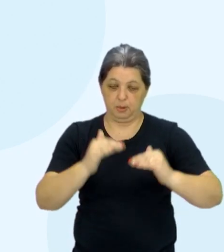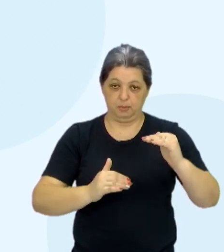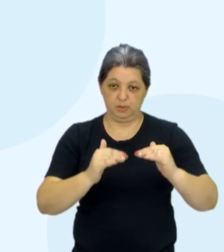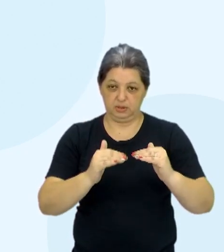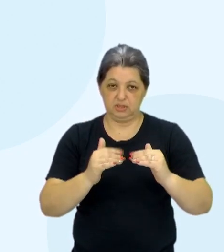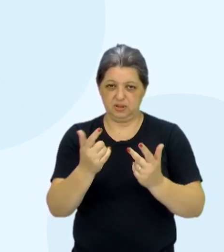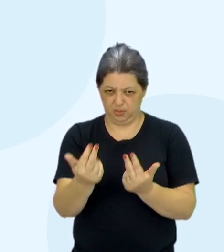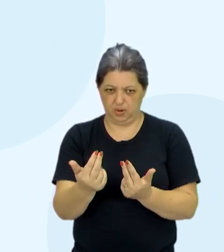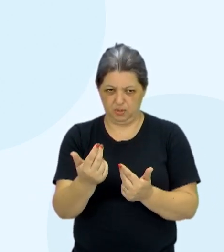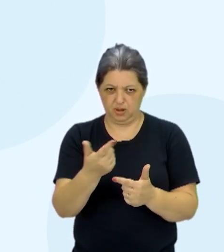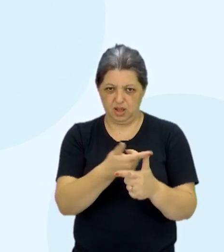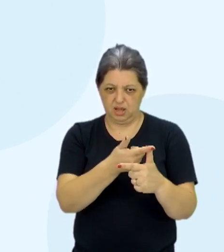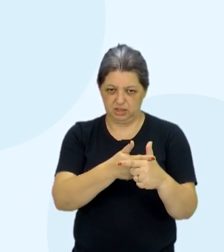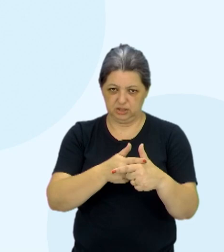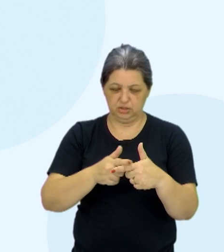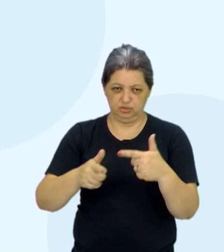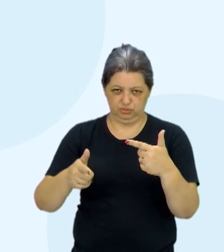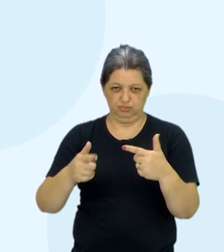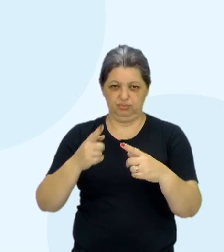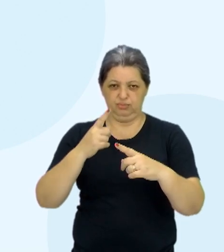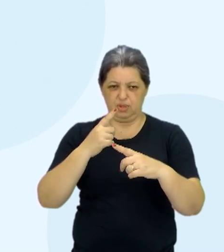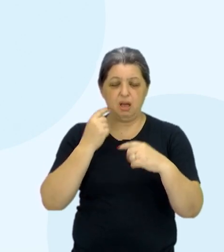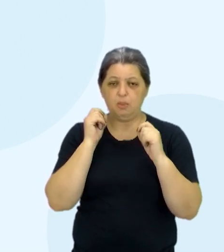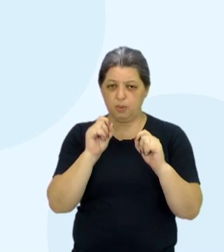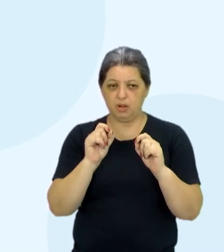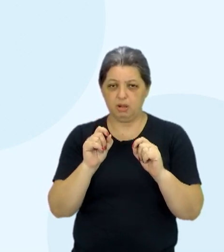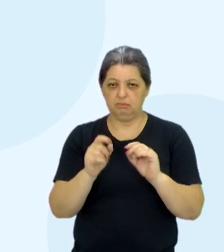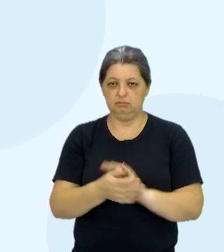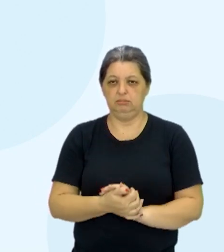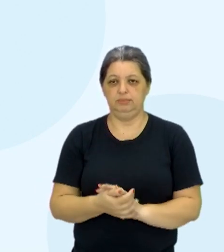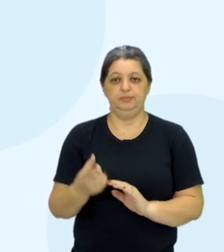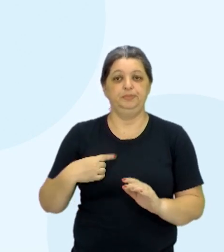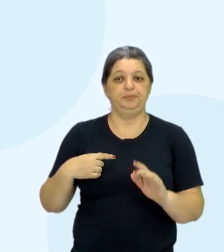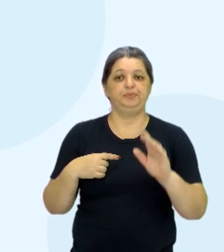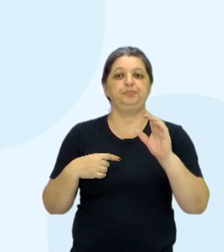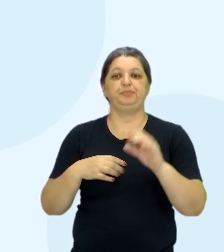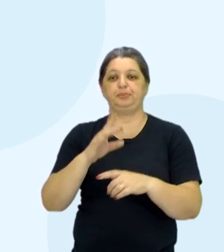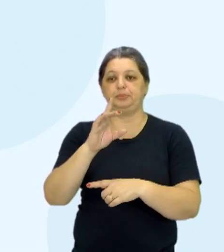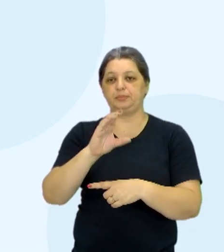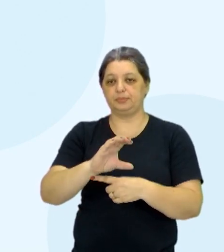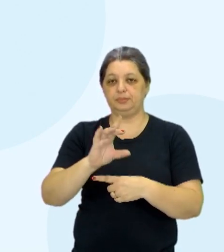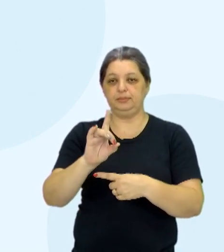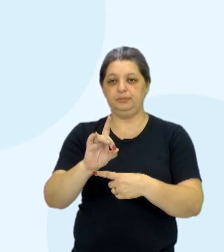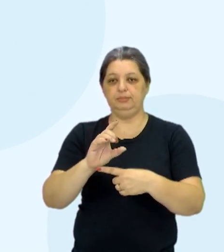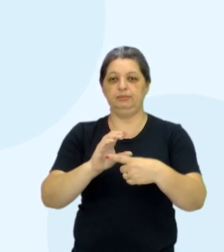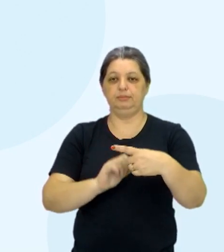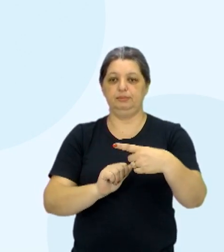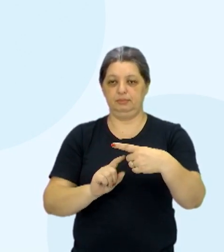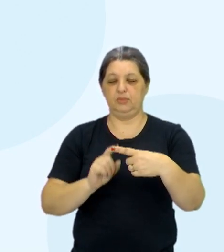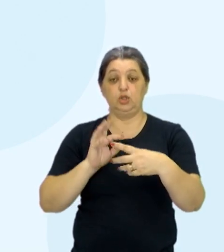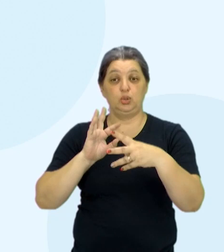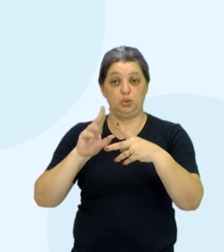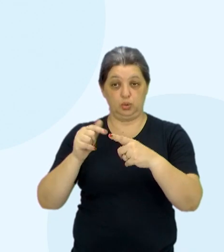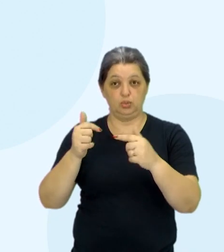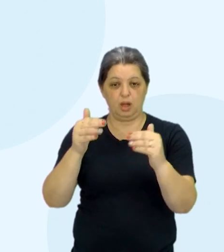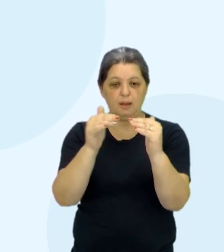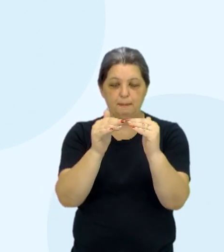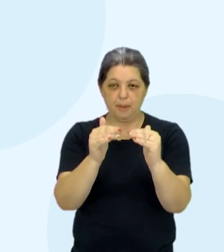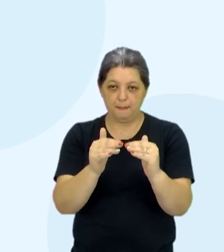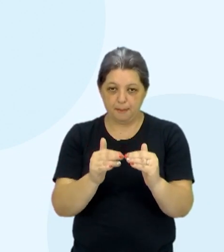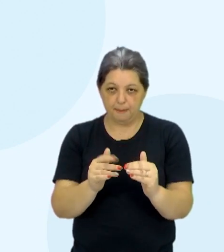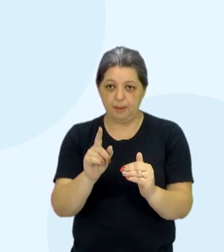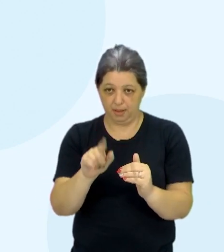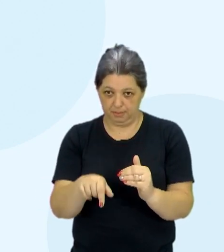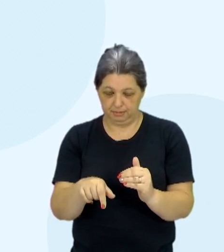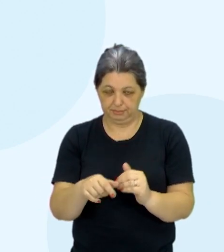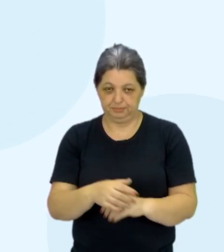dizer, a divisão entre eles. Quais segmentos? Ó, eu quero fazer esta divisão, esta e esta. Tem que ver se são todas iguais,